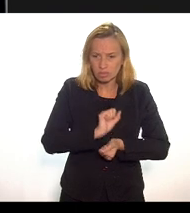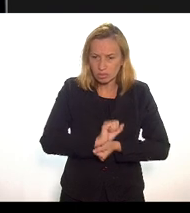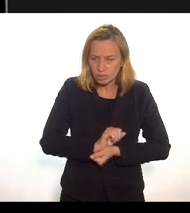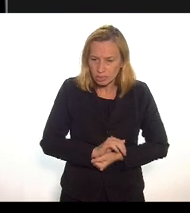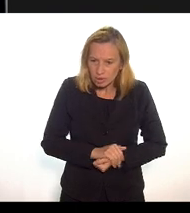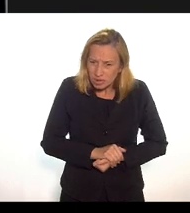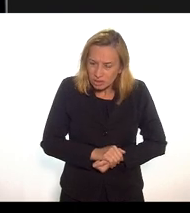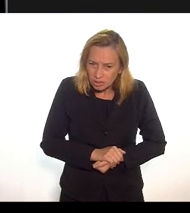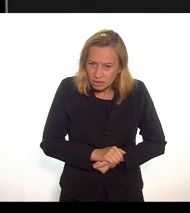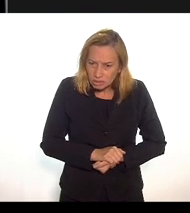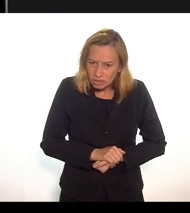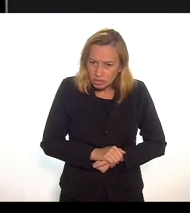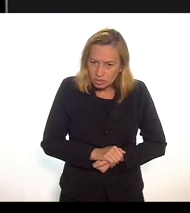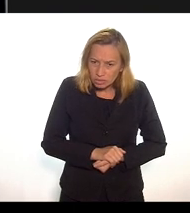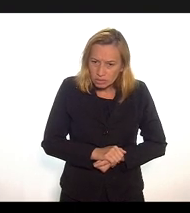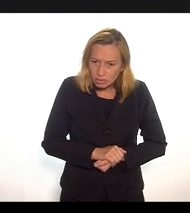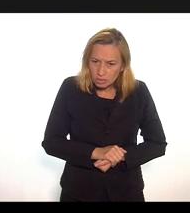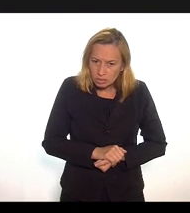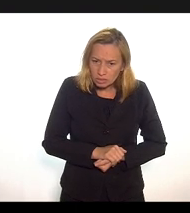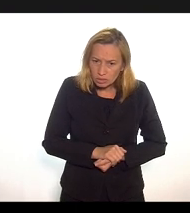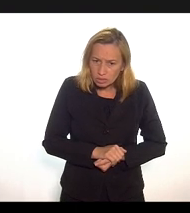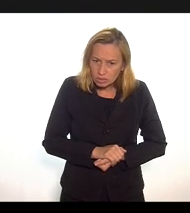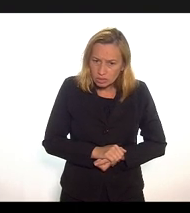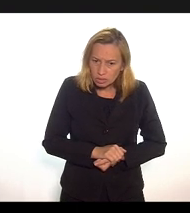que mostrou